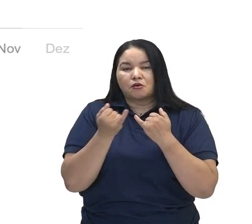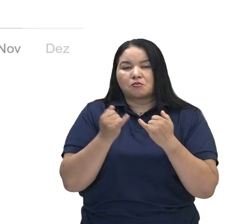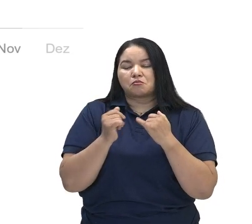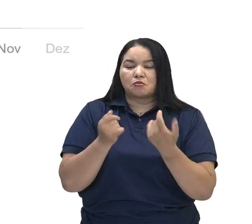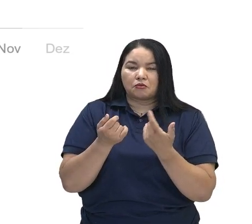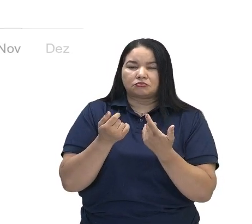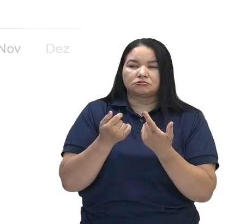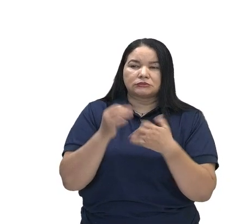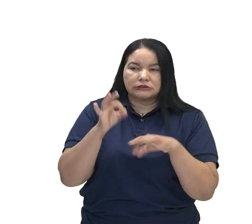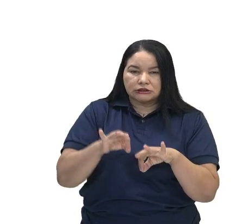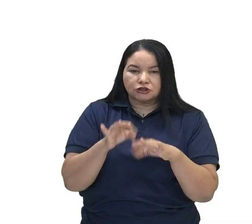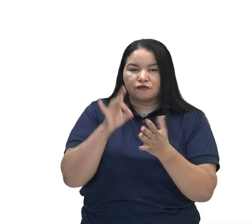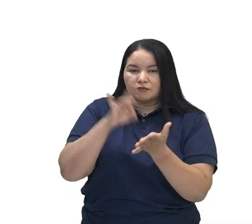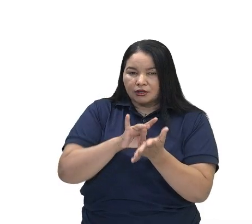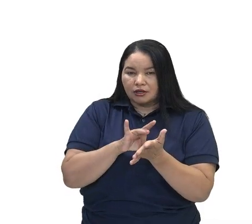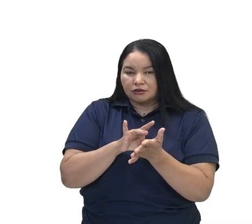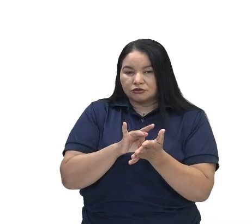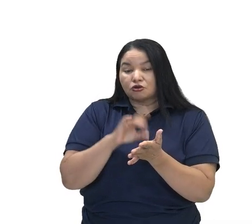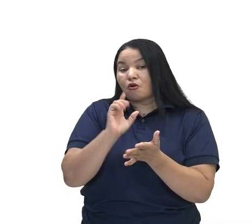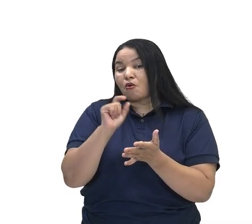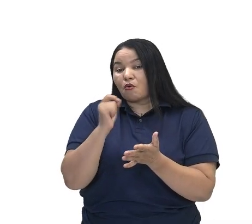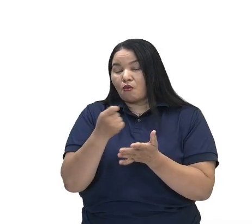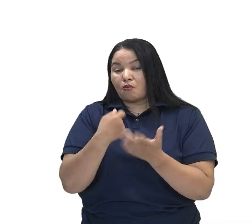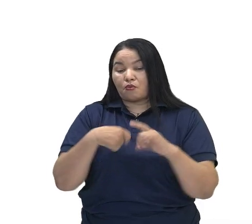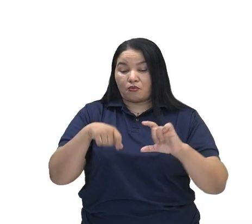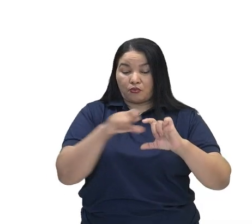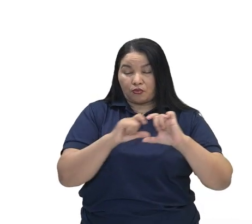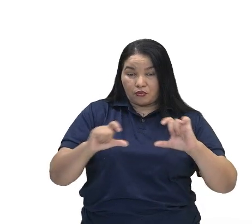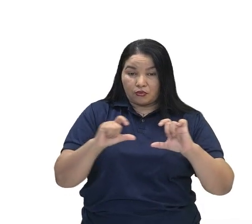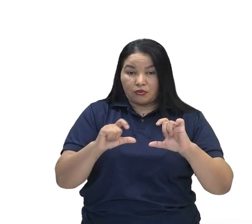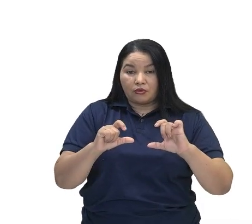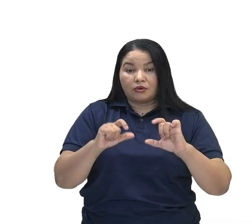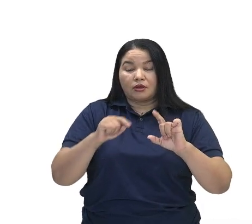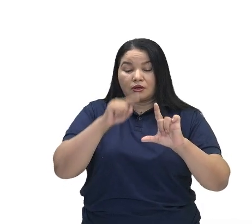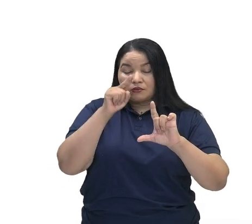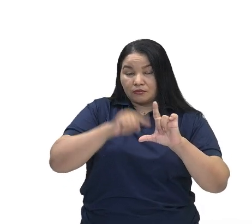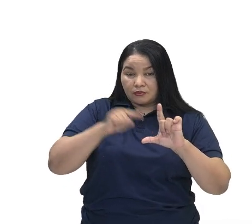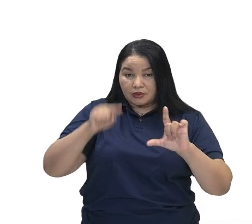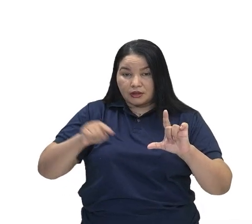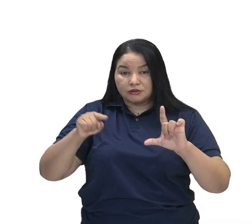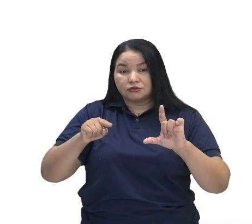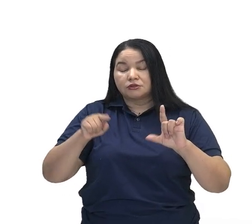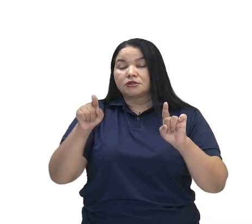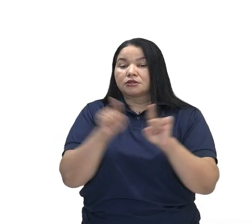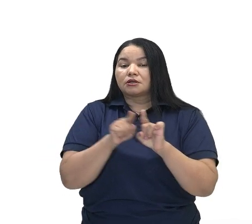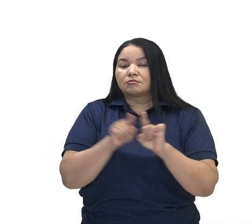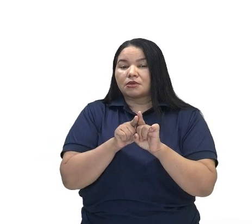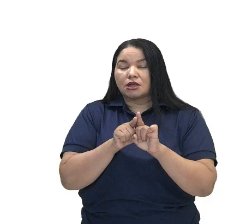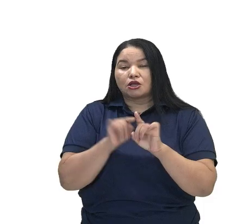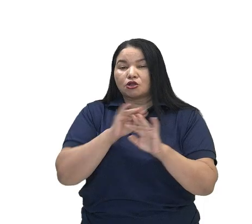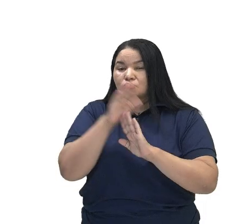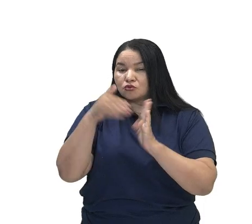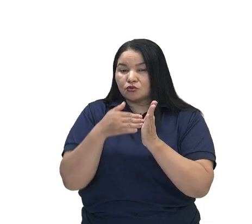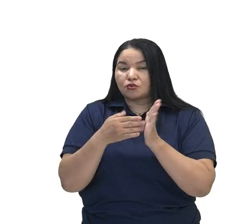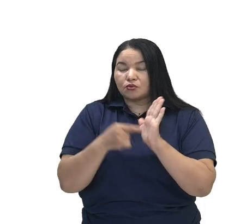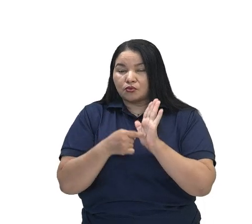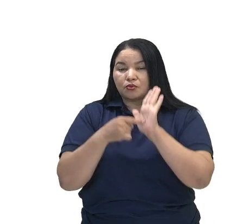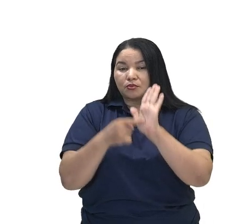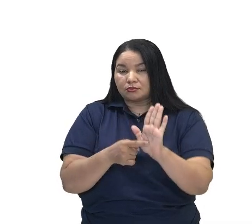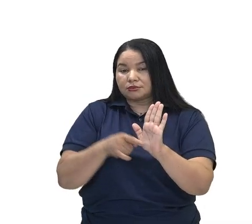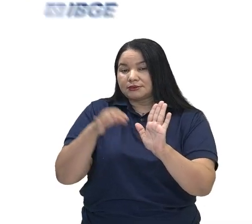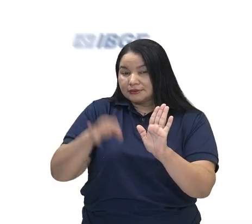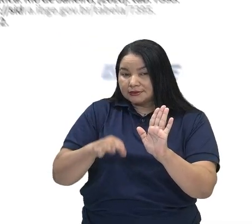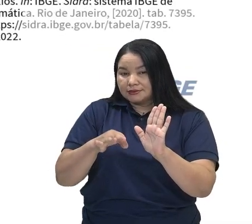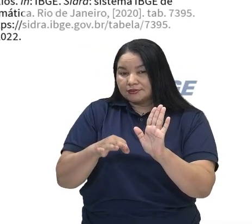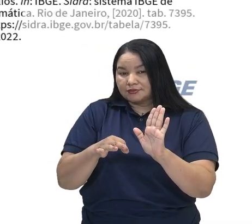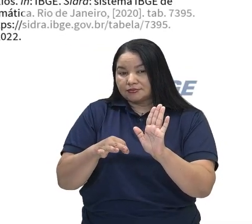confiável? Há rótulos adequados para os eixos, etc., deixando tudo bem identificado?